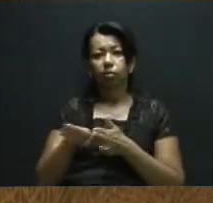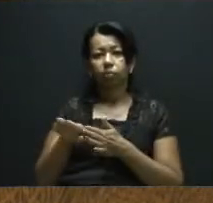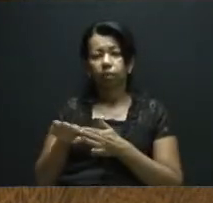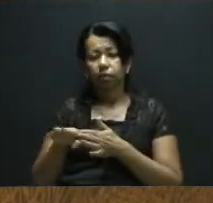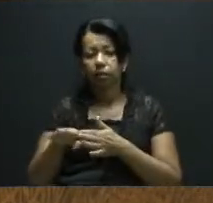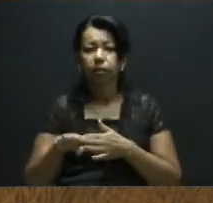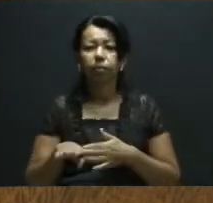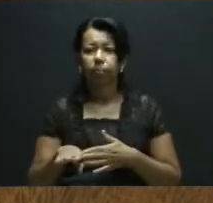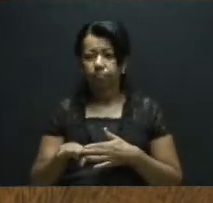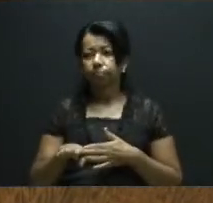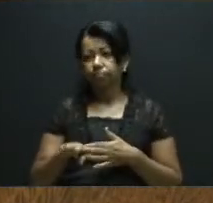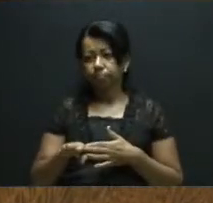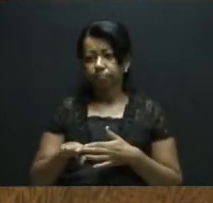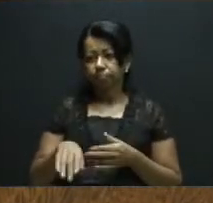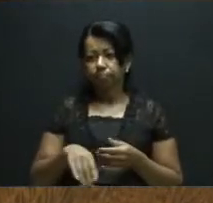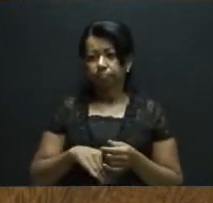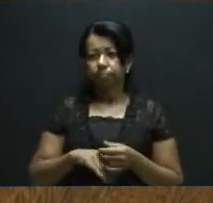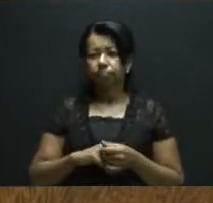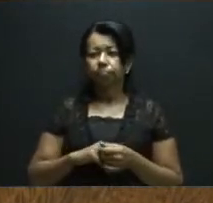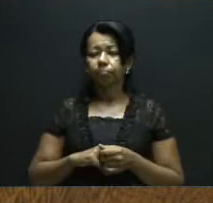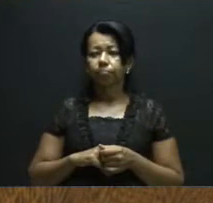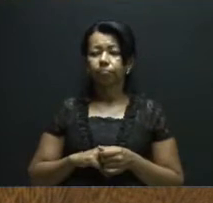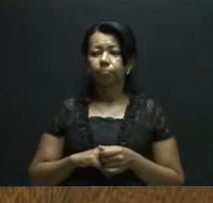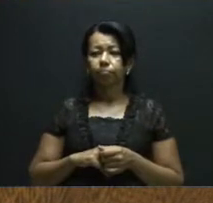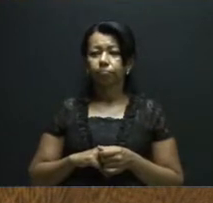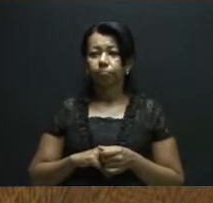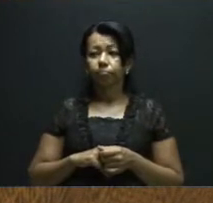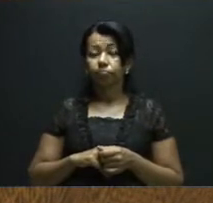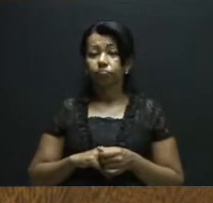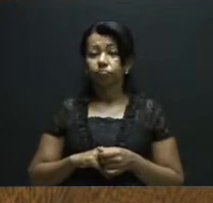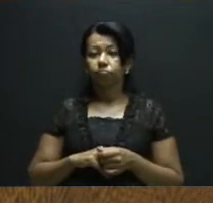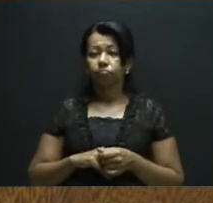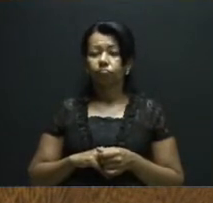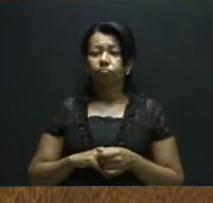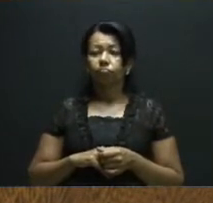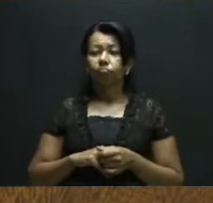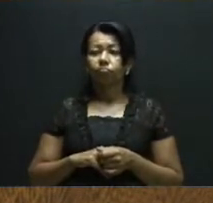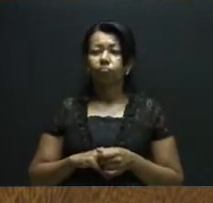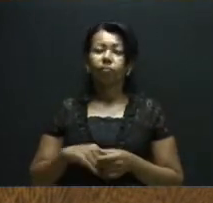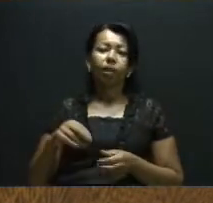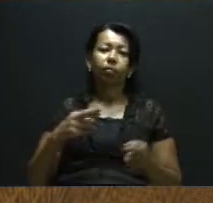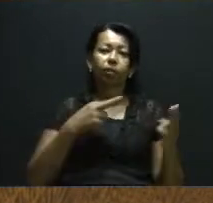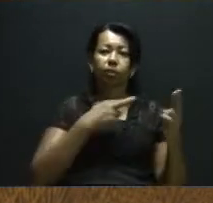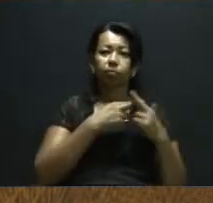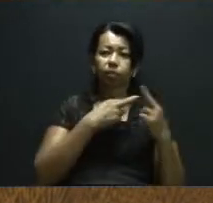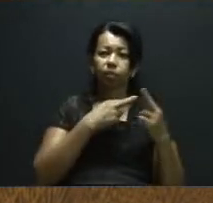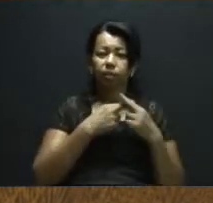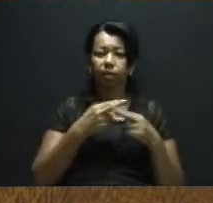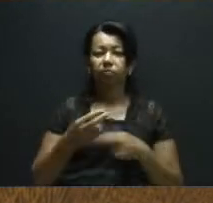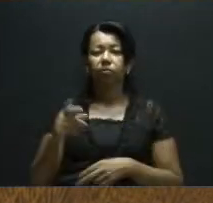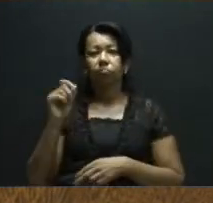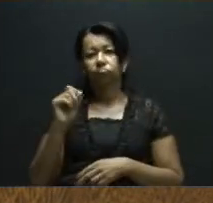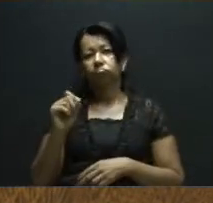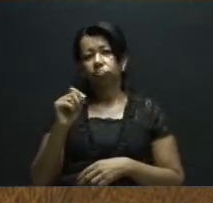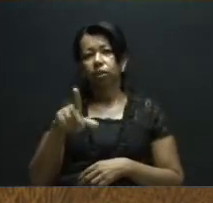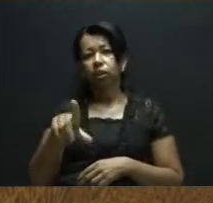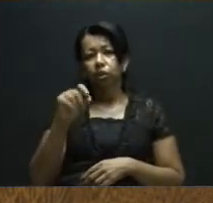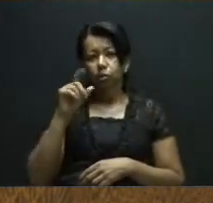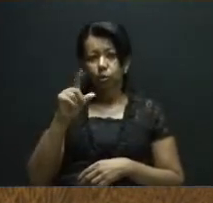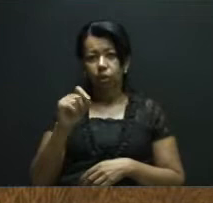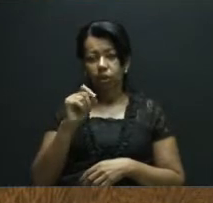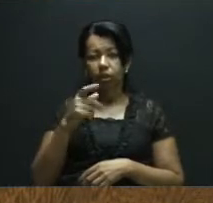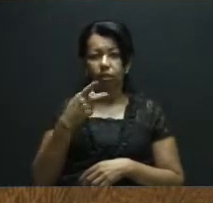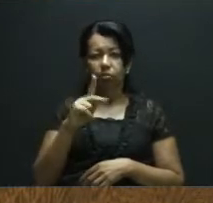noruega a normal tramitação da matéria quanto ao mérito cabe ao douto plenário decidir a